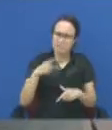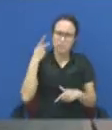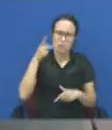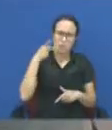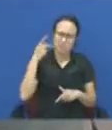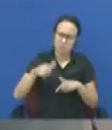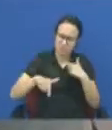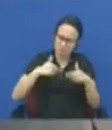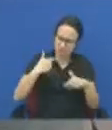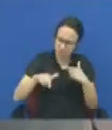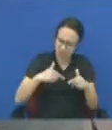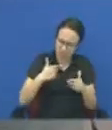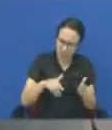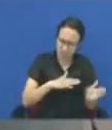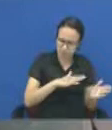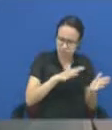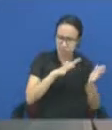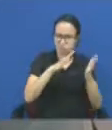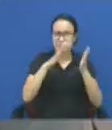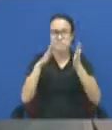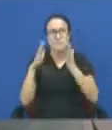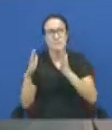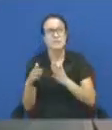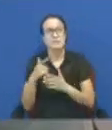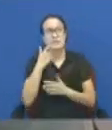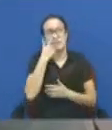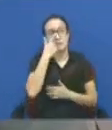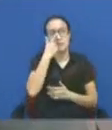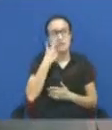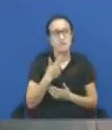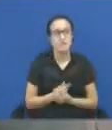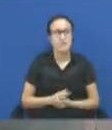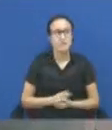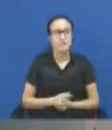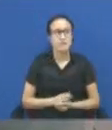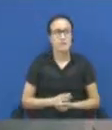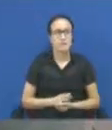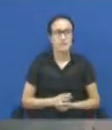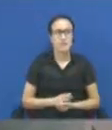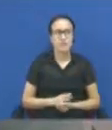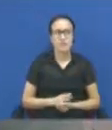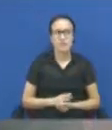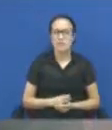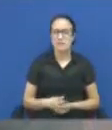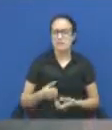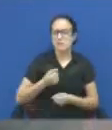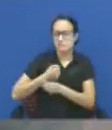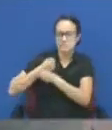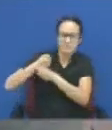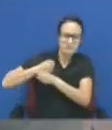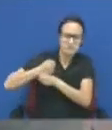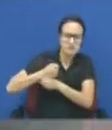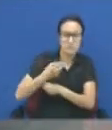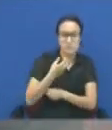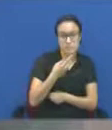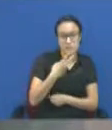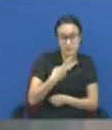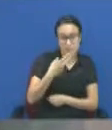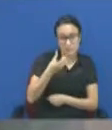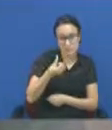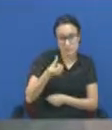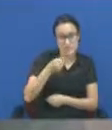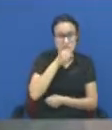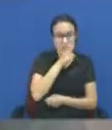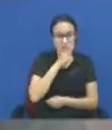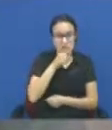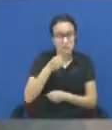também aos 21 anos de idade. E durante esses 26 anos aí de carreira política, deixou e